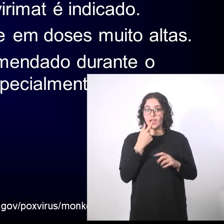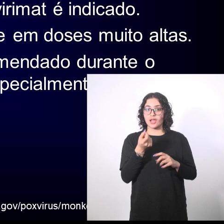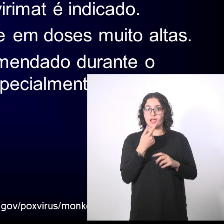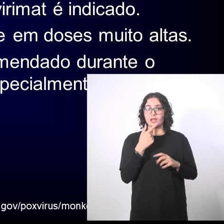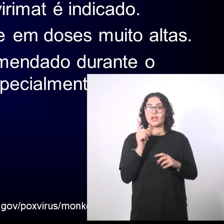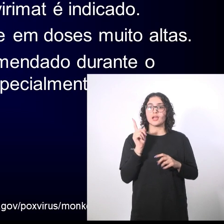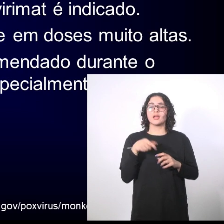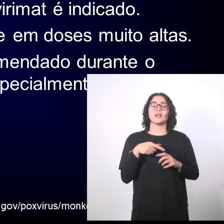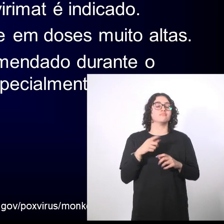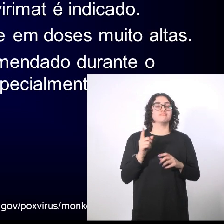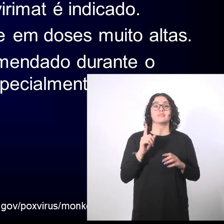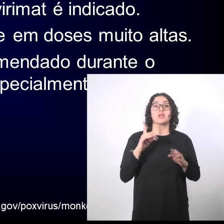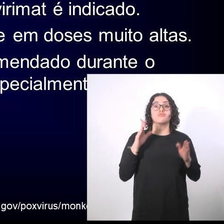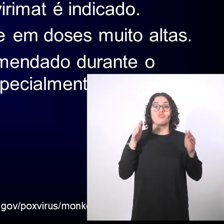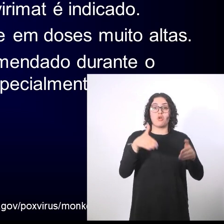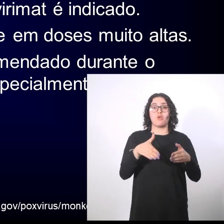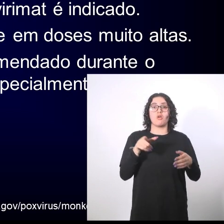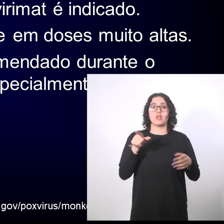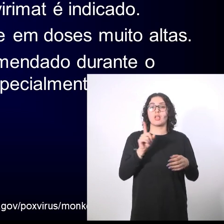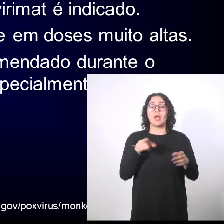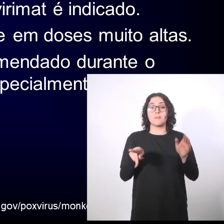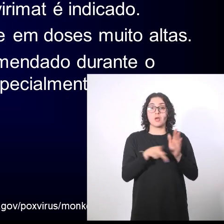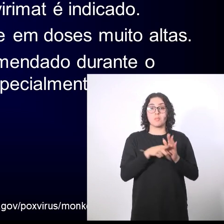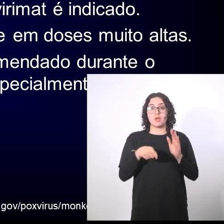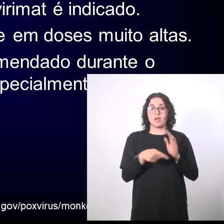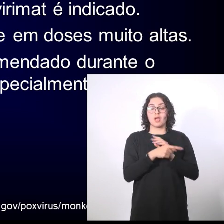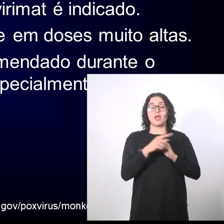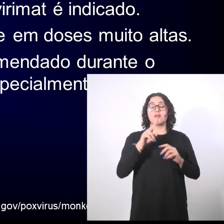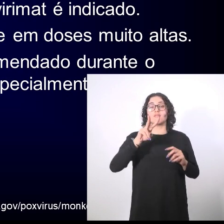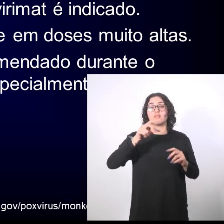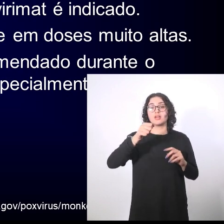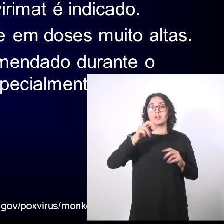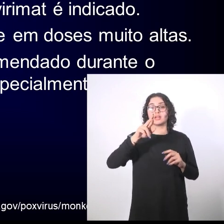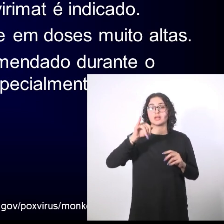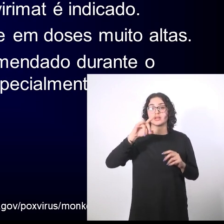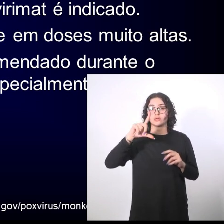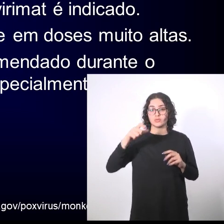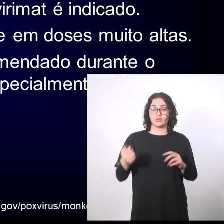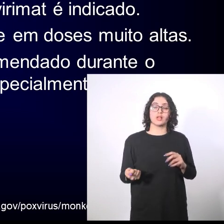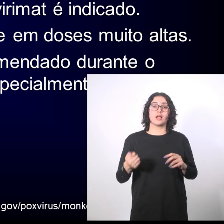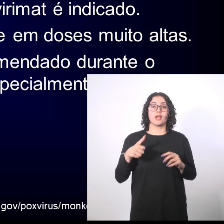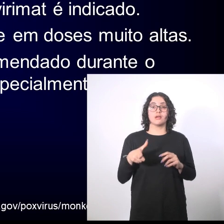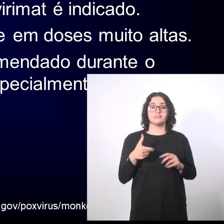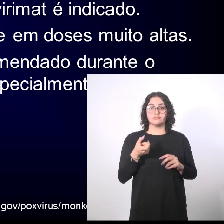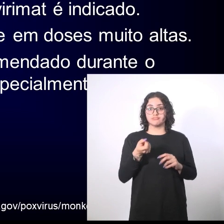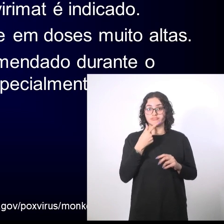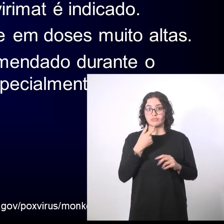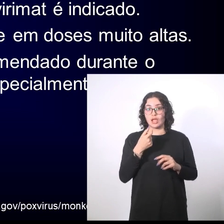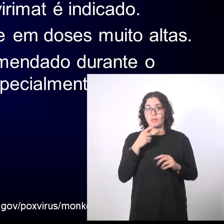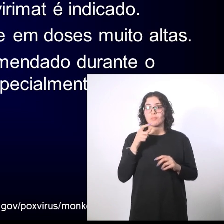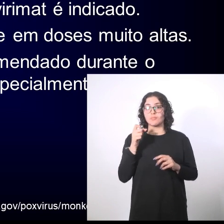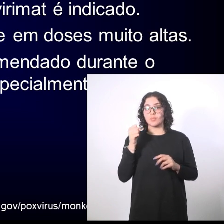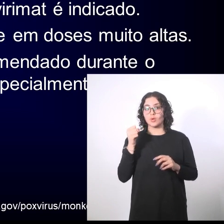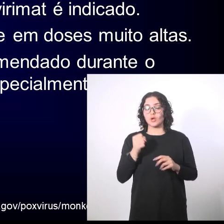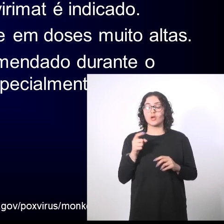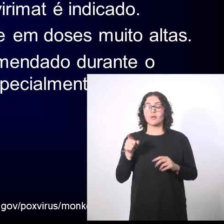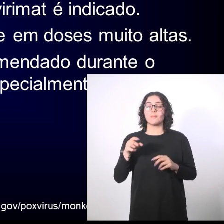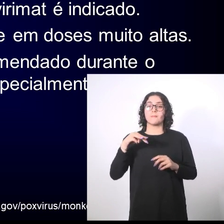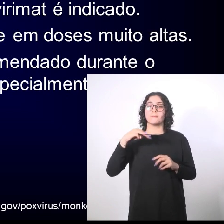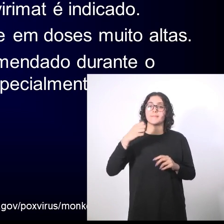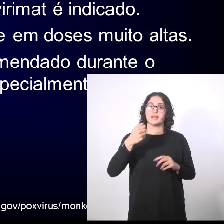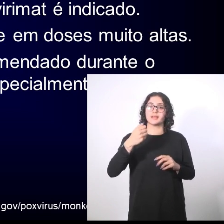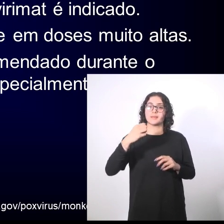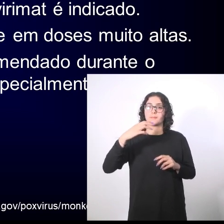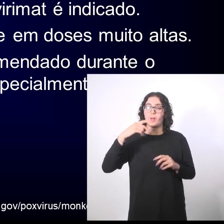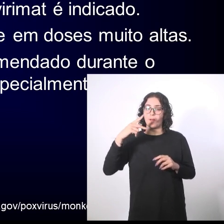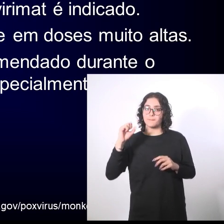foi inicialmente para a varíola, né, mas evidentemente há uma ação também para a monkeypox. Então, ele foi